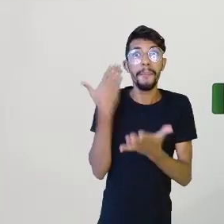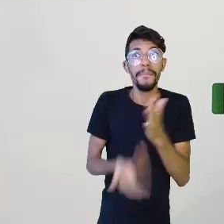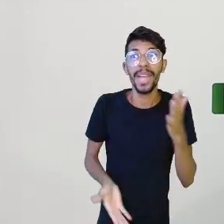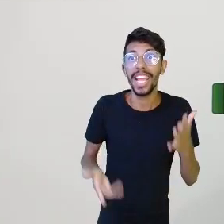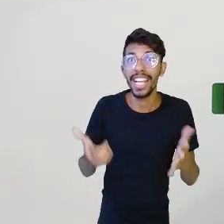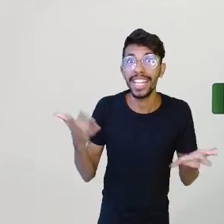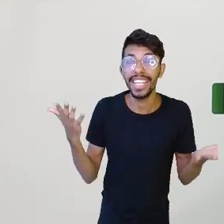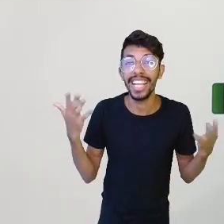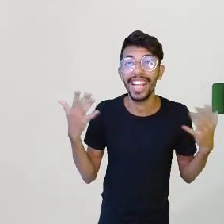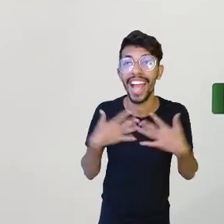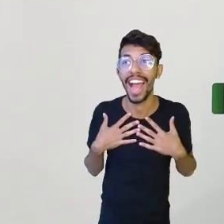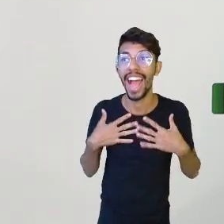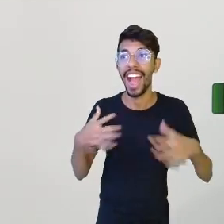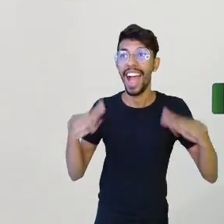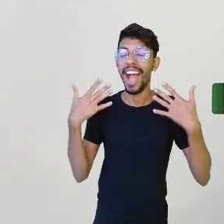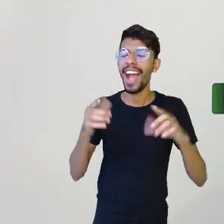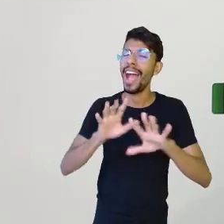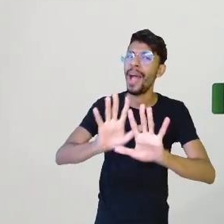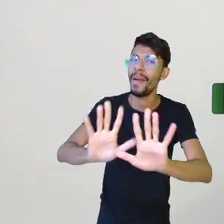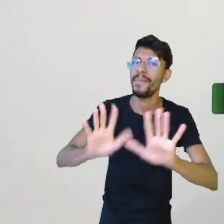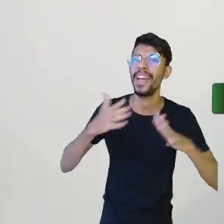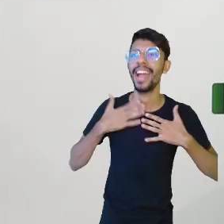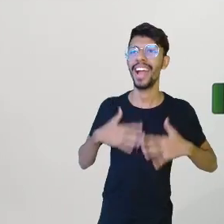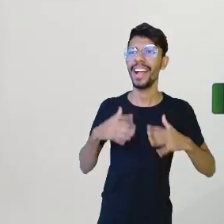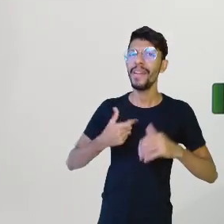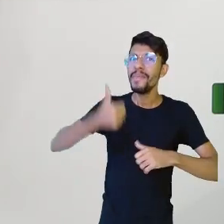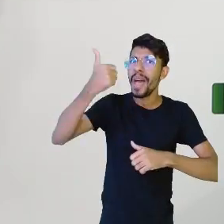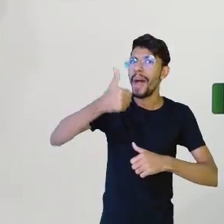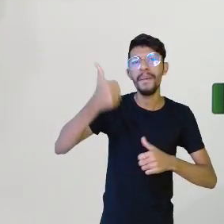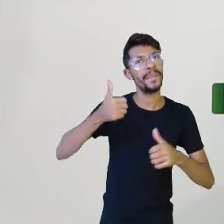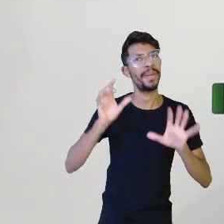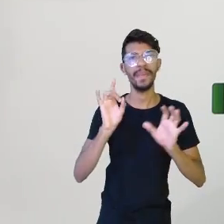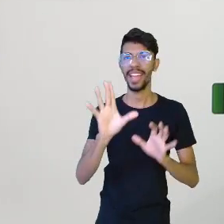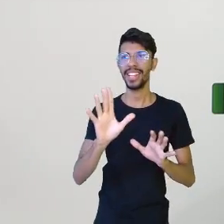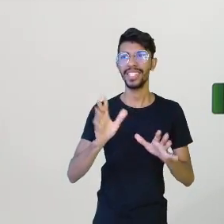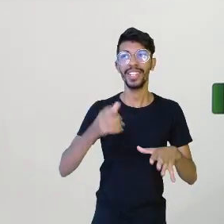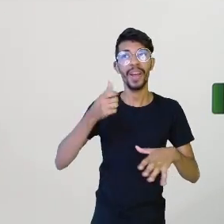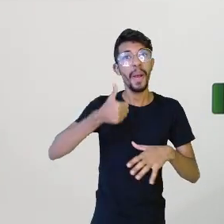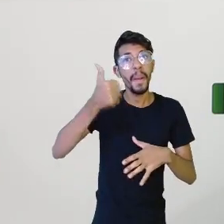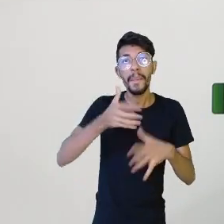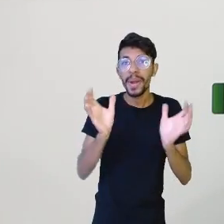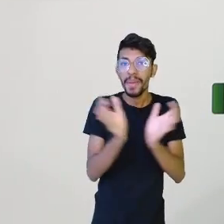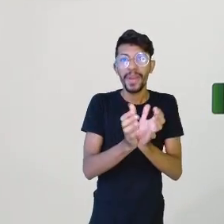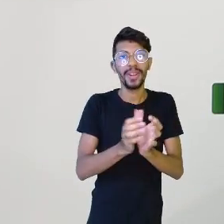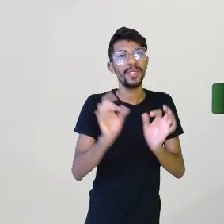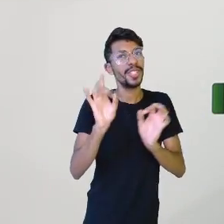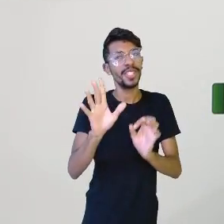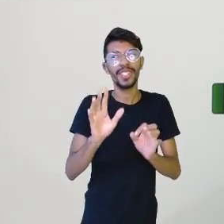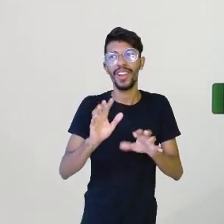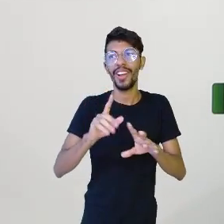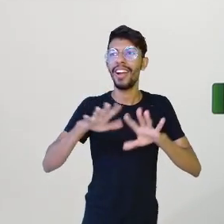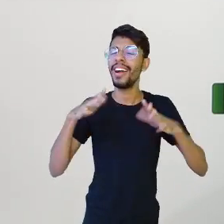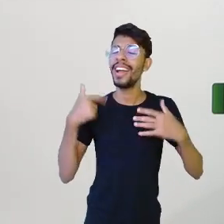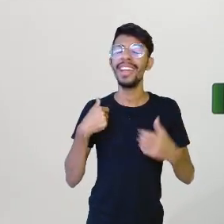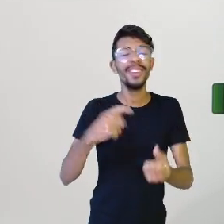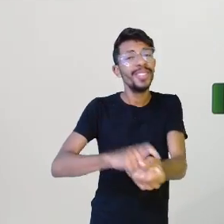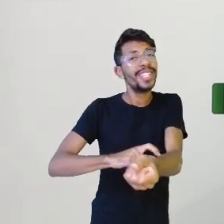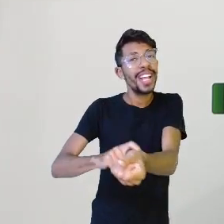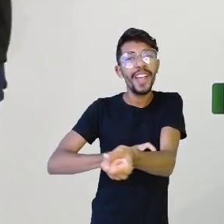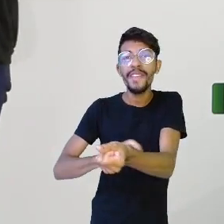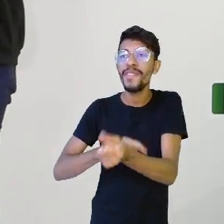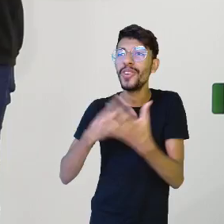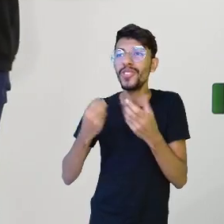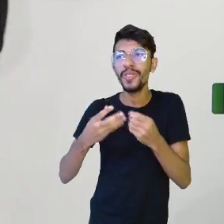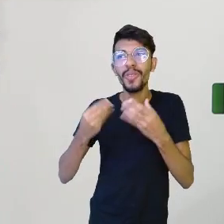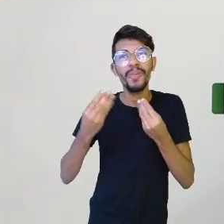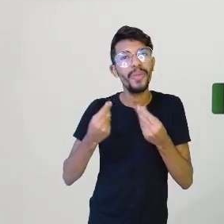peraí, Sandra. É a primeira partida, tá, gente? Por favor, estão vendo como eu fico nervosa com essas competições? Eu perdi.